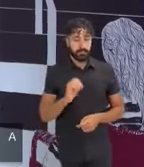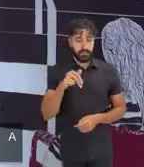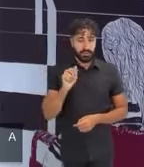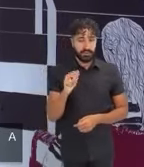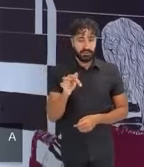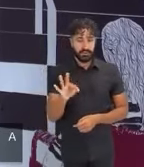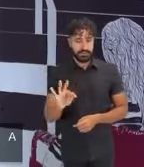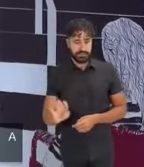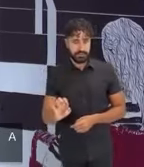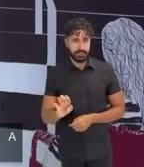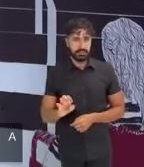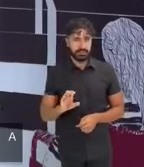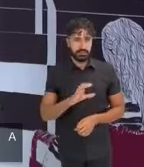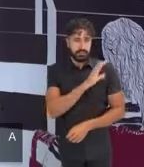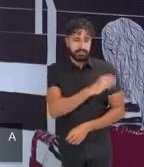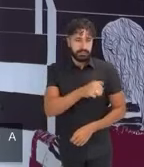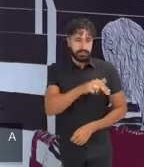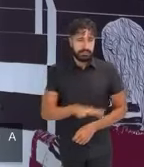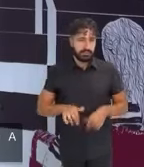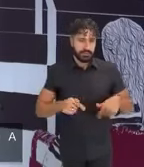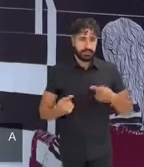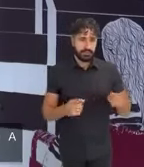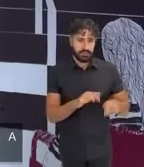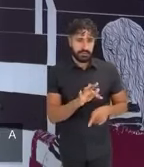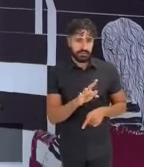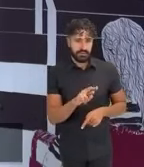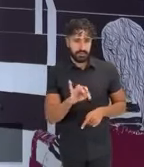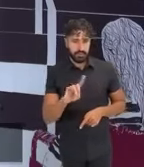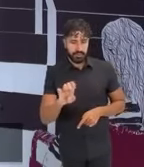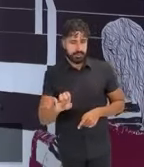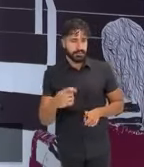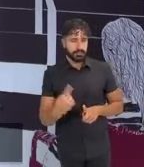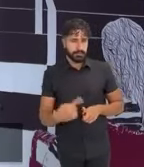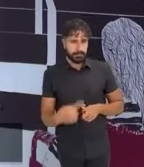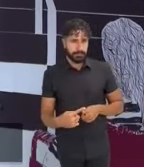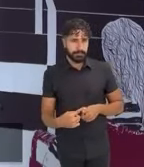que é a Coordenadoria Nacional de Combate às Fraudes. Exatamente porque